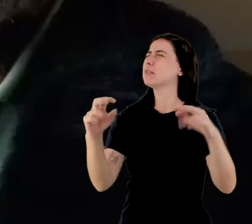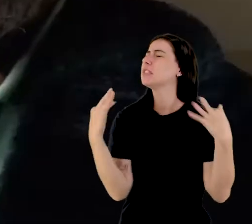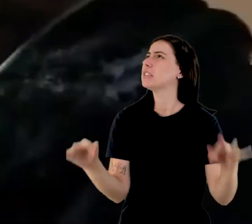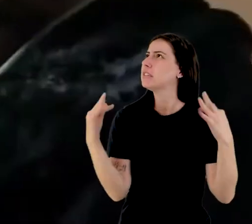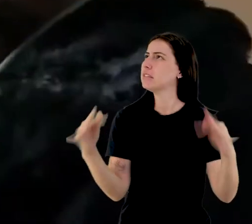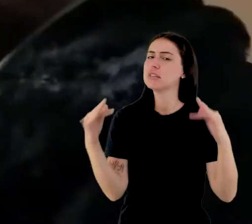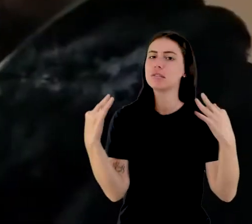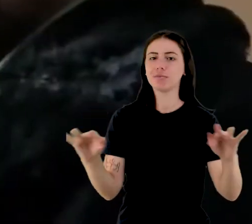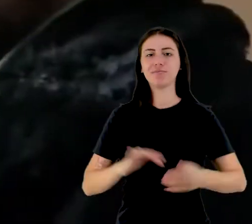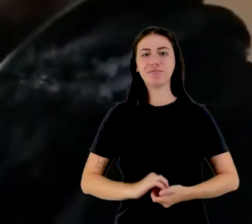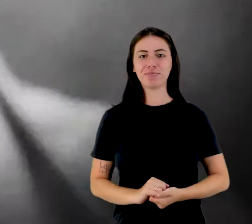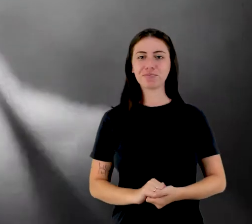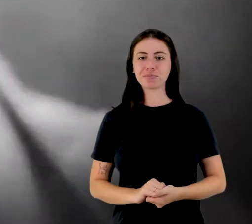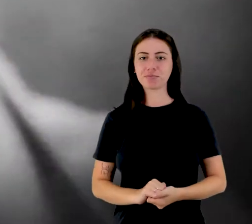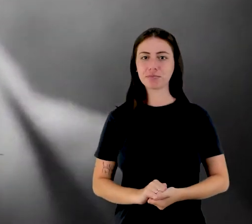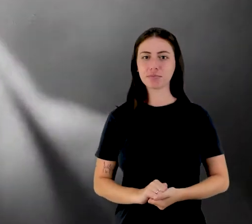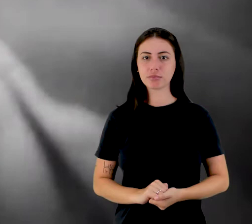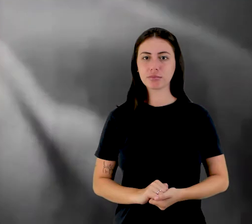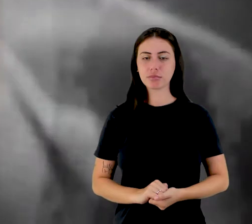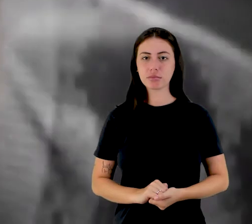Deus o livre, só escutava o grito.